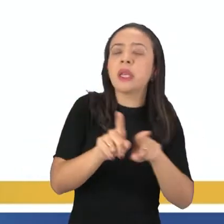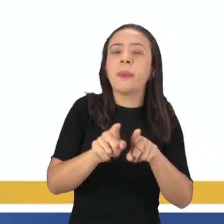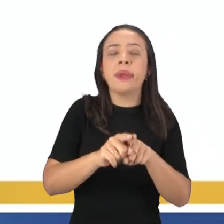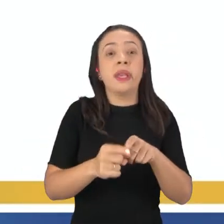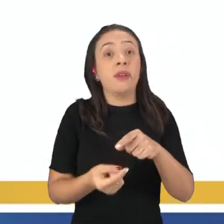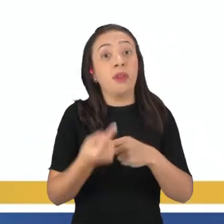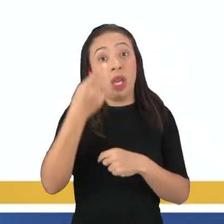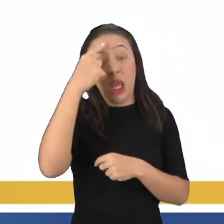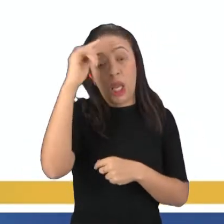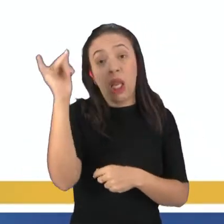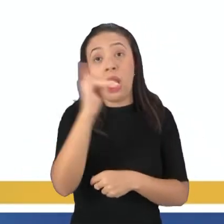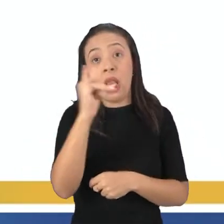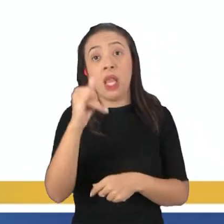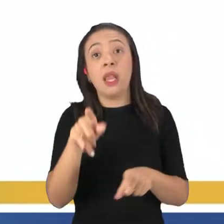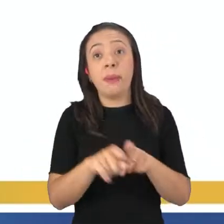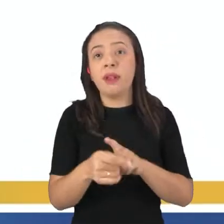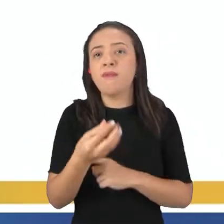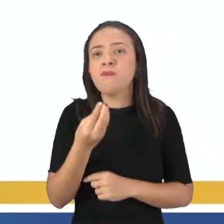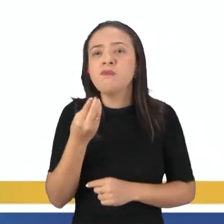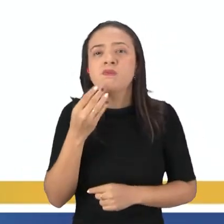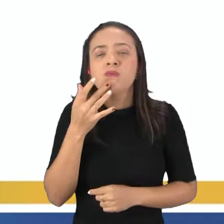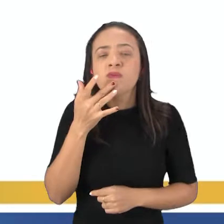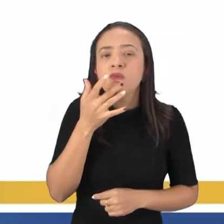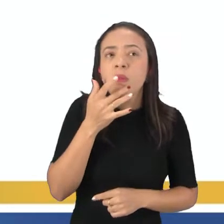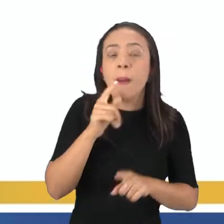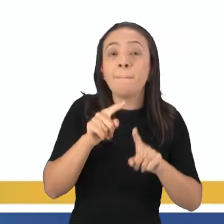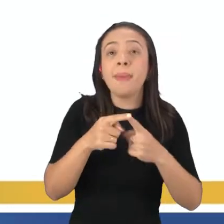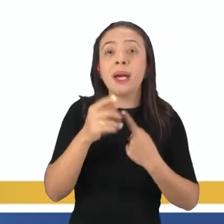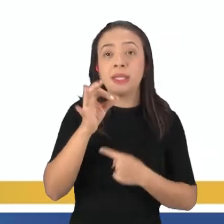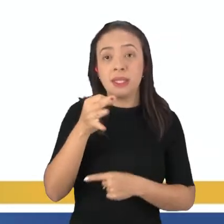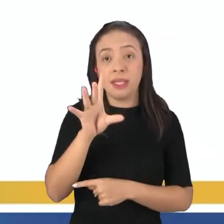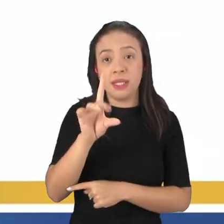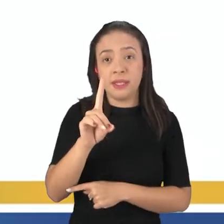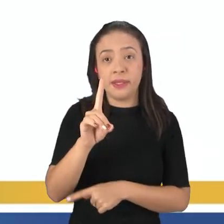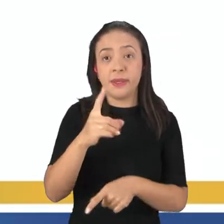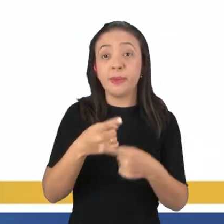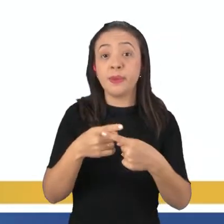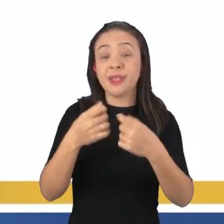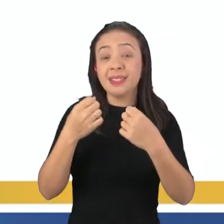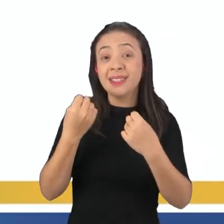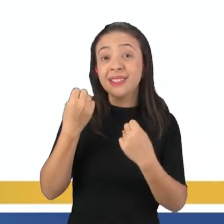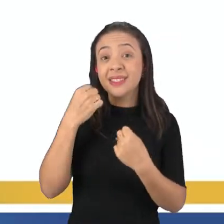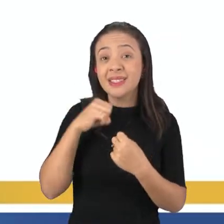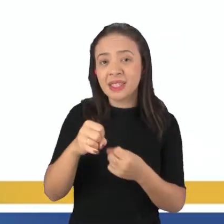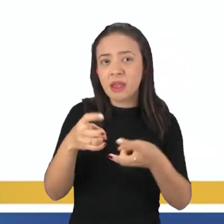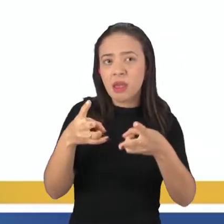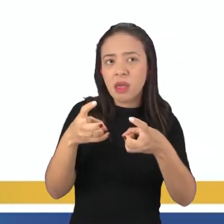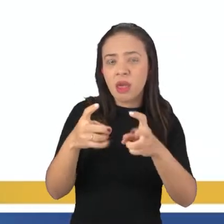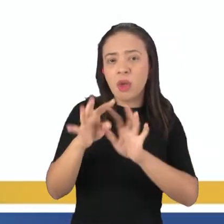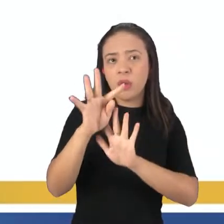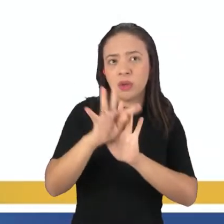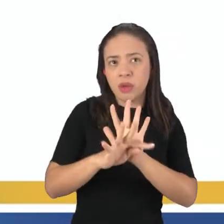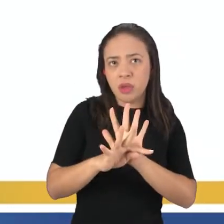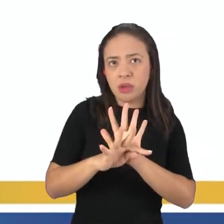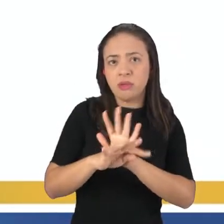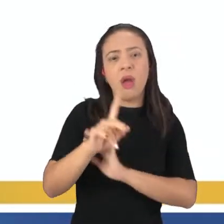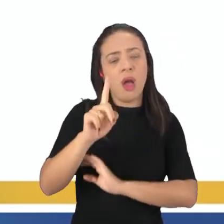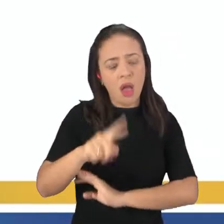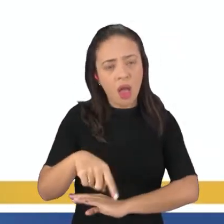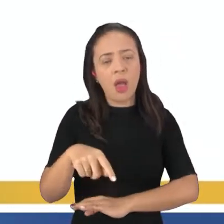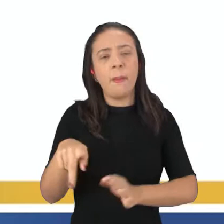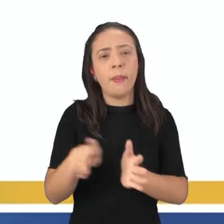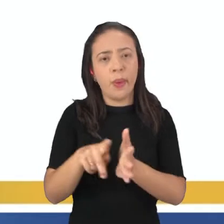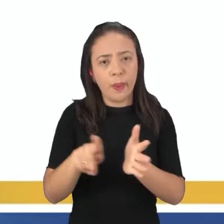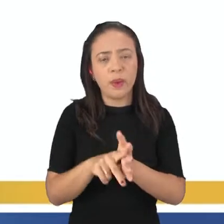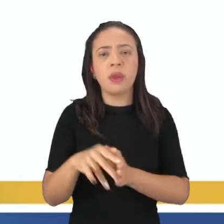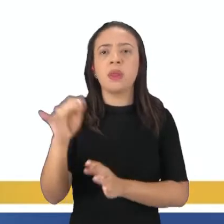vamos ficar com a opção ó, D. Por quê? Se a gente perceber aí no texto, é claro que ele fala que foi feito, é um